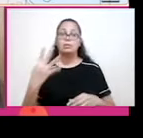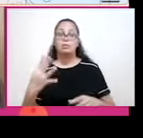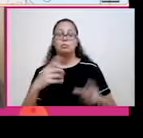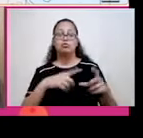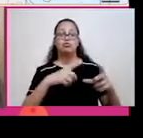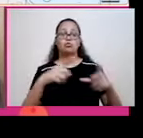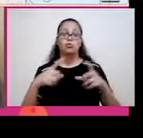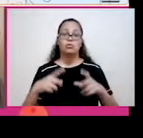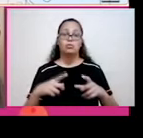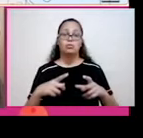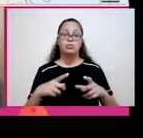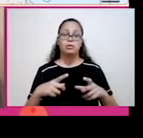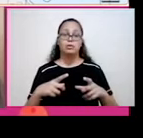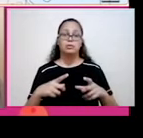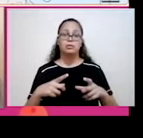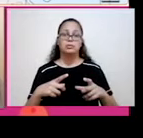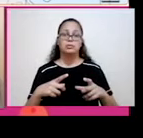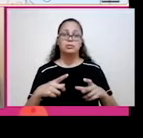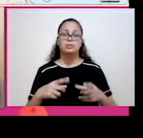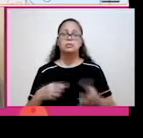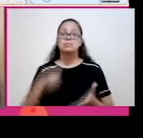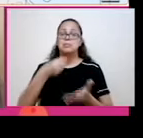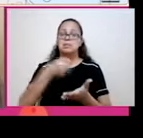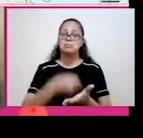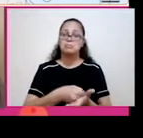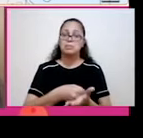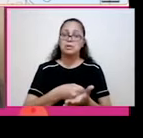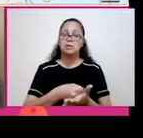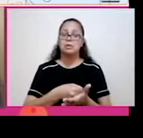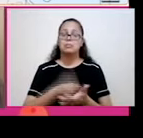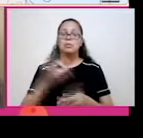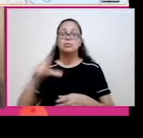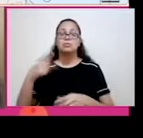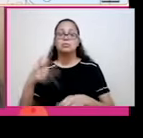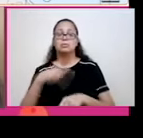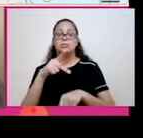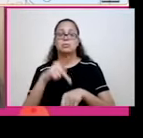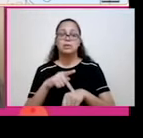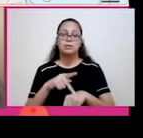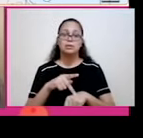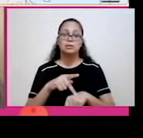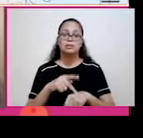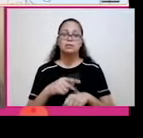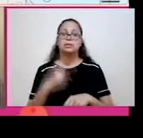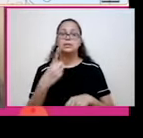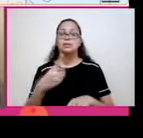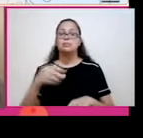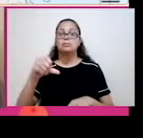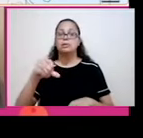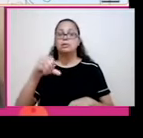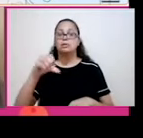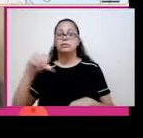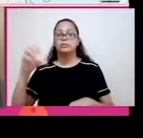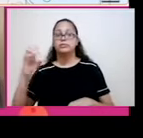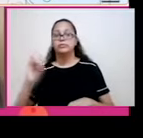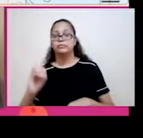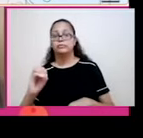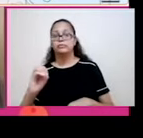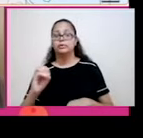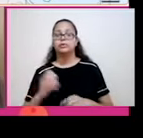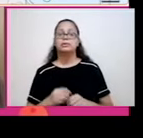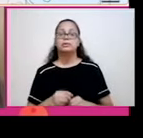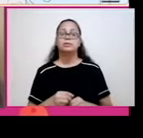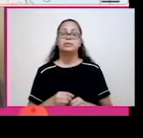especiais abertas ao investimento estrangeiro. Em 85, houve a expansão dessas zonas rumo ao interior. Em